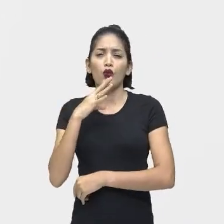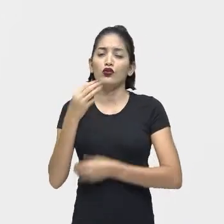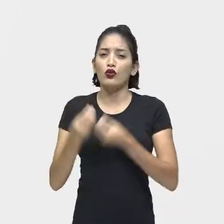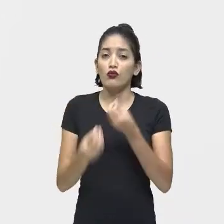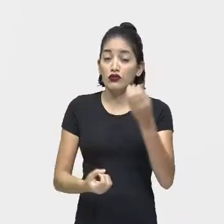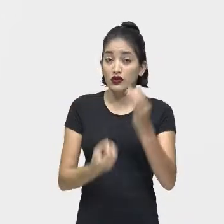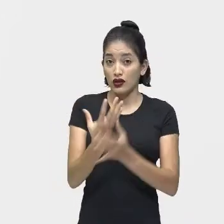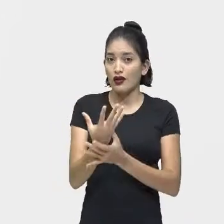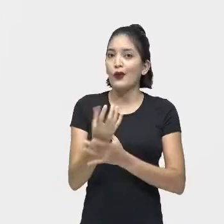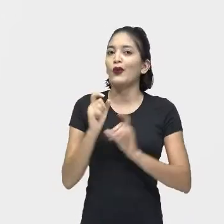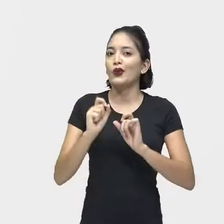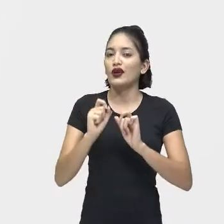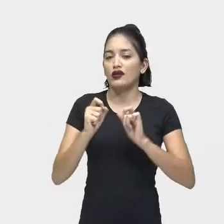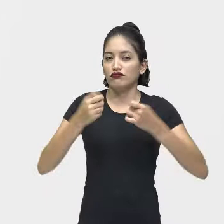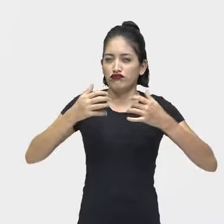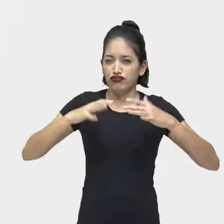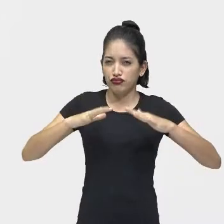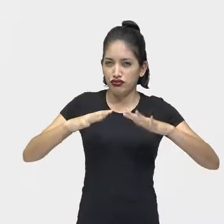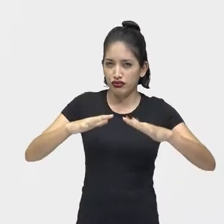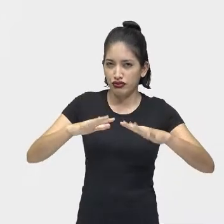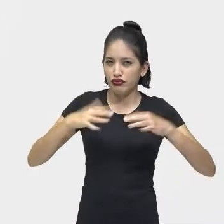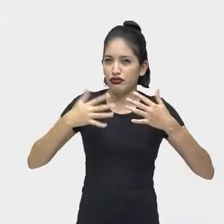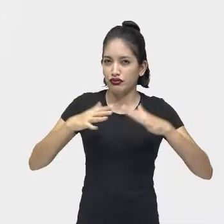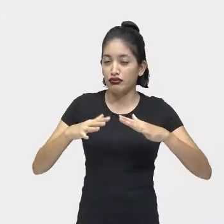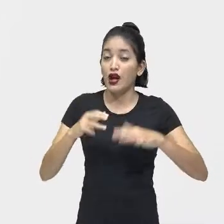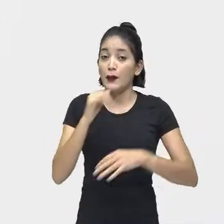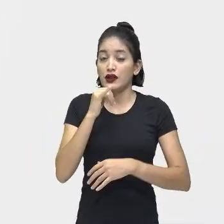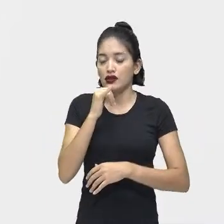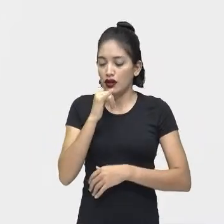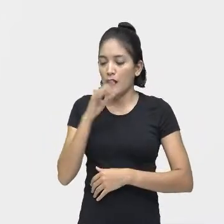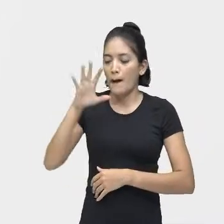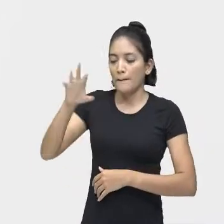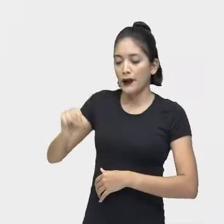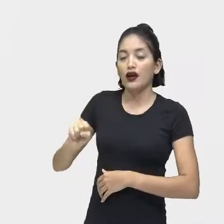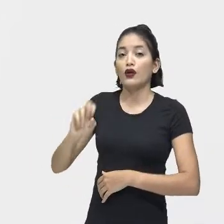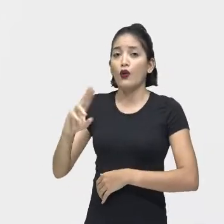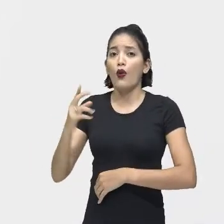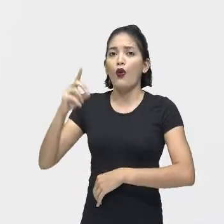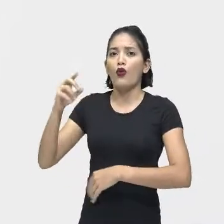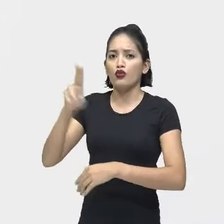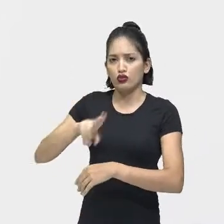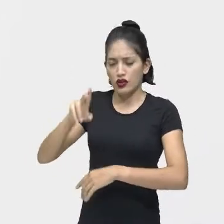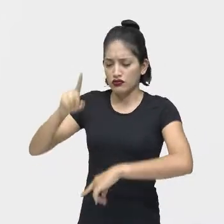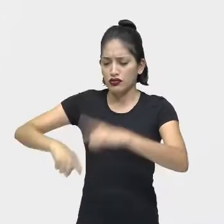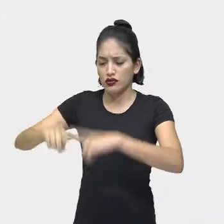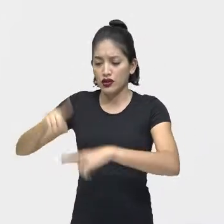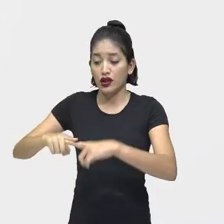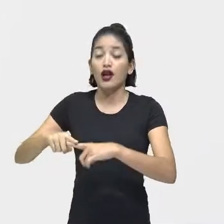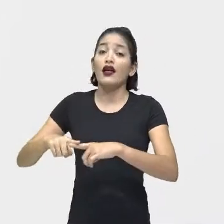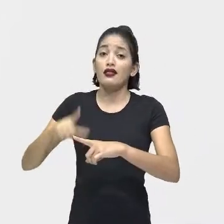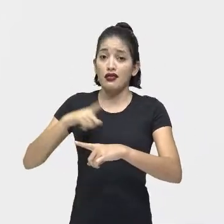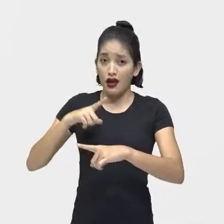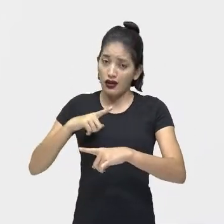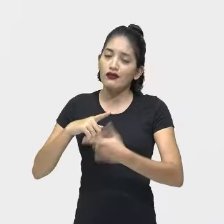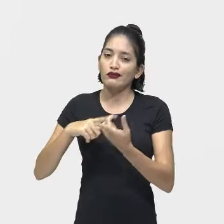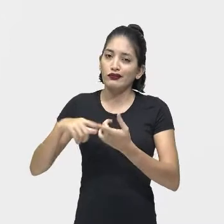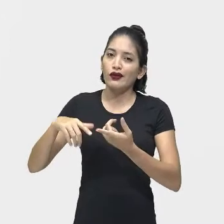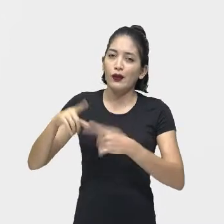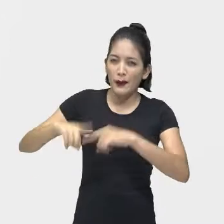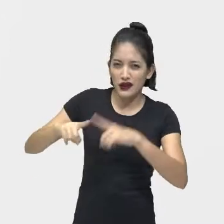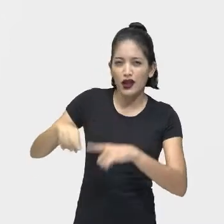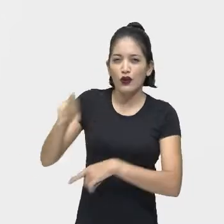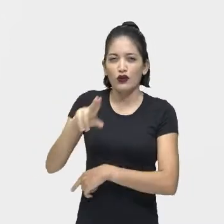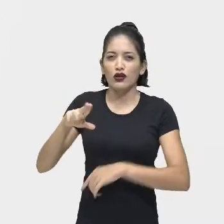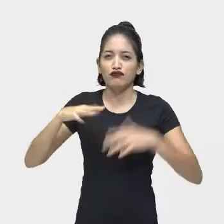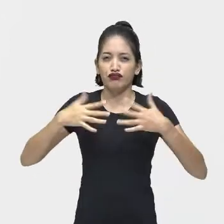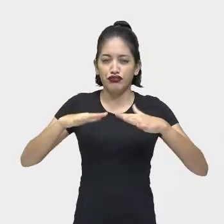por vibrações. Quando agitamos ou tocamos algum instrumento, uma parte dele vibra. As vibrações produzidas